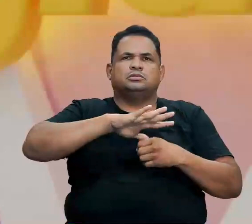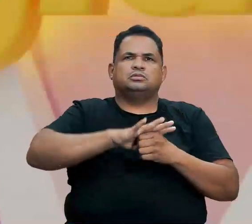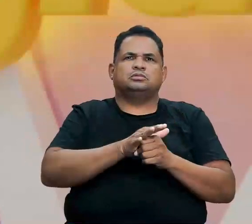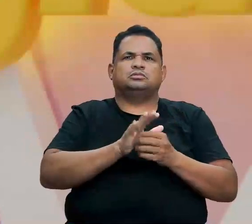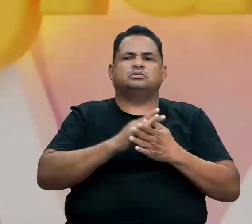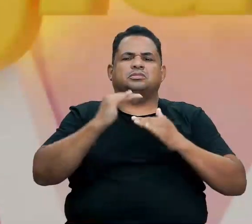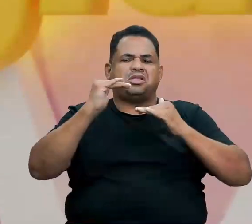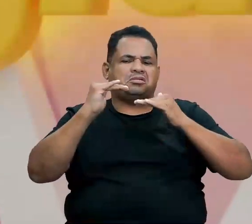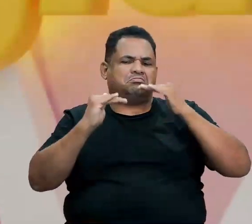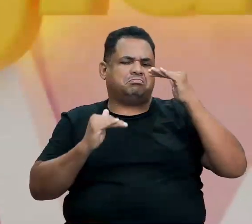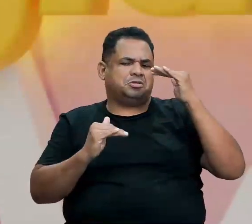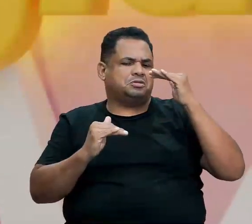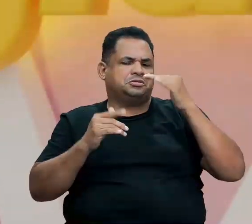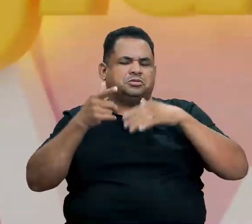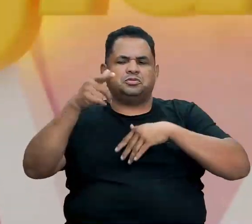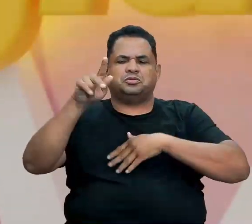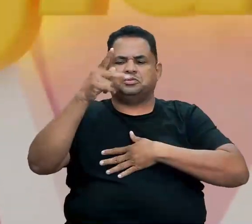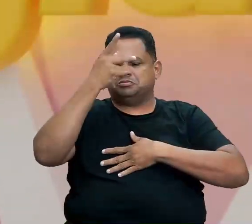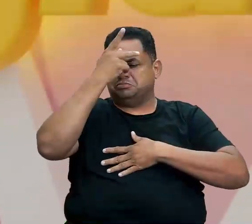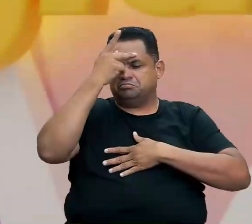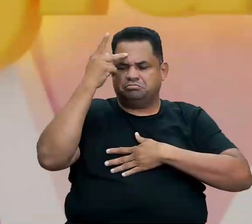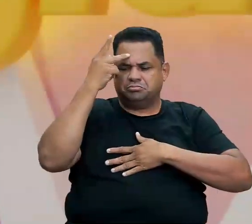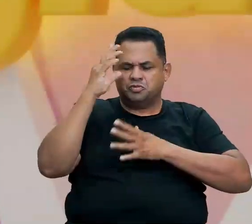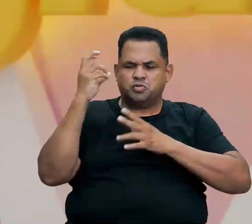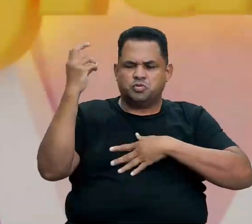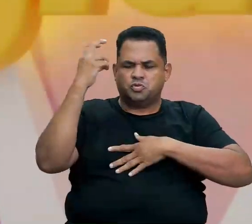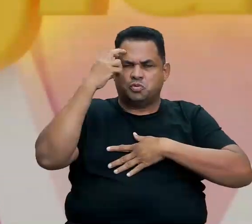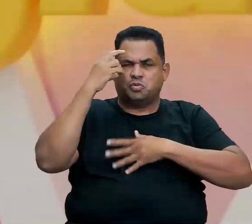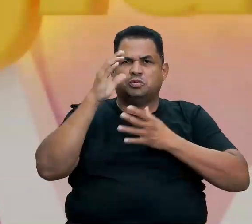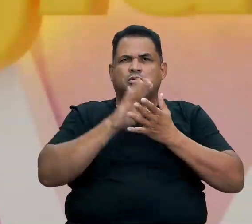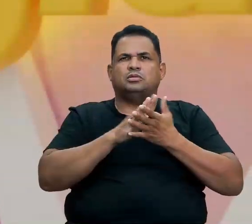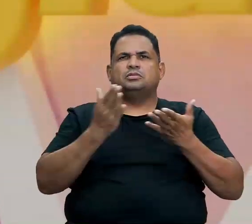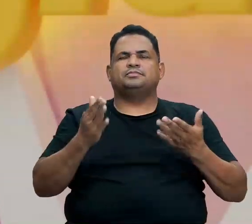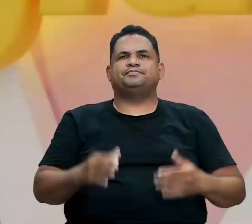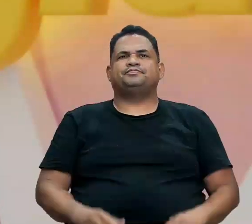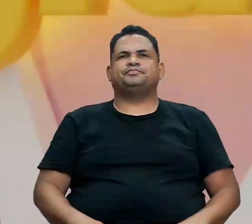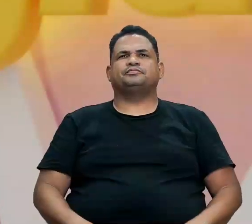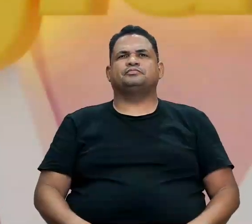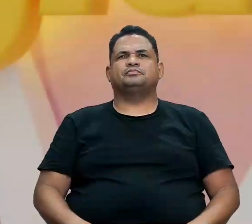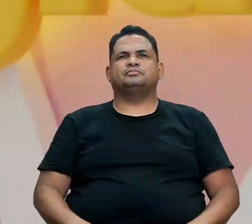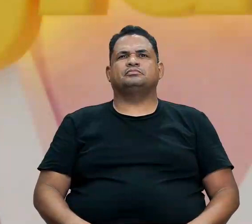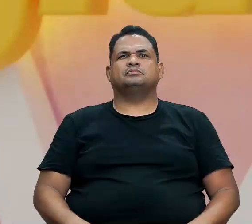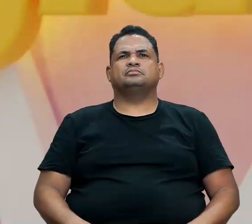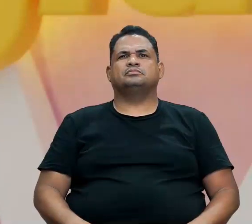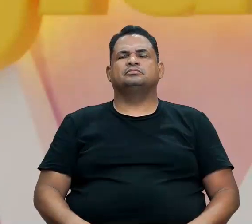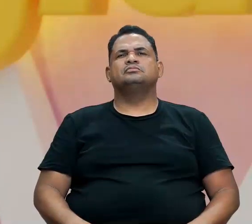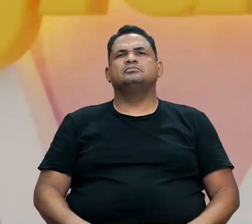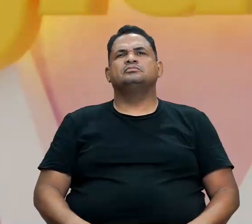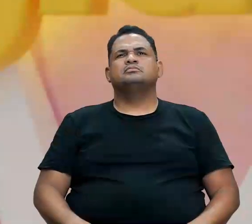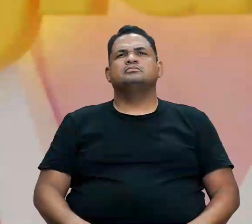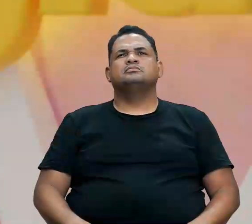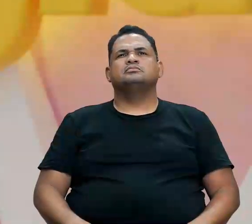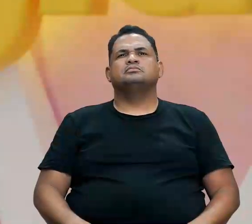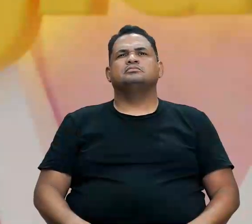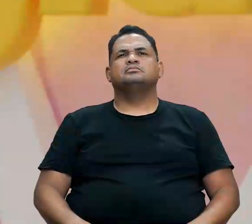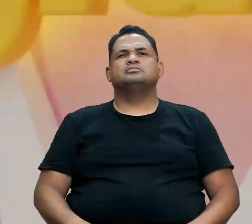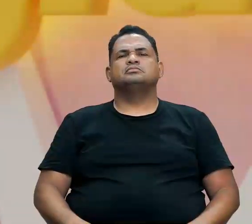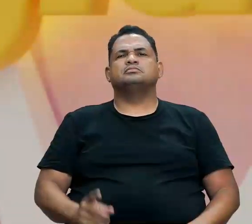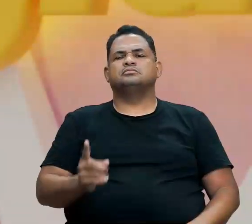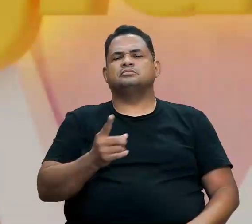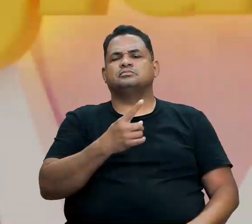inferioriza o outro, que diminui o outro, né? Que coloca ele nesse patamar. E nós precisamos